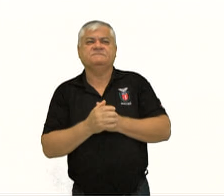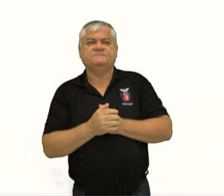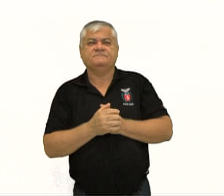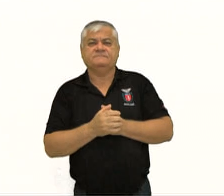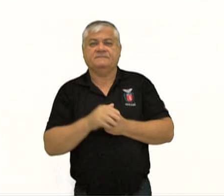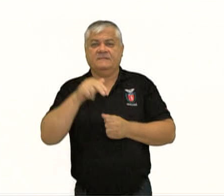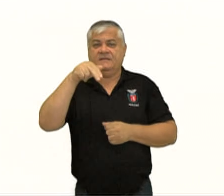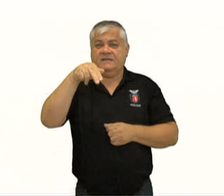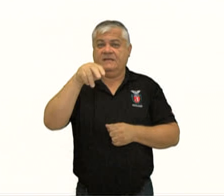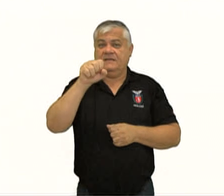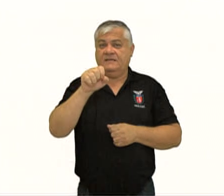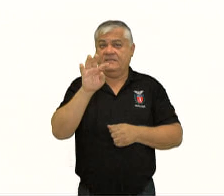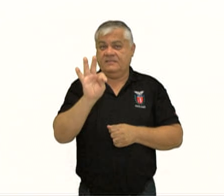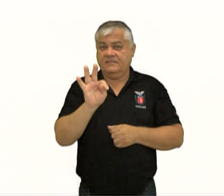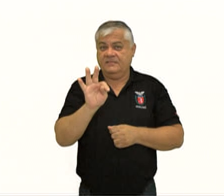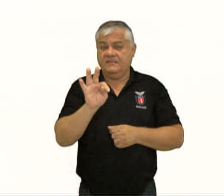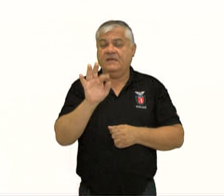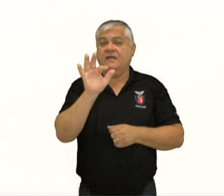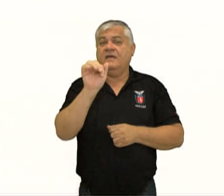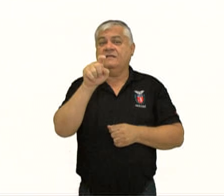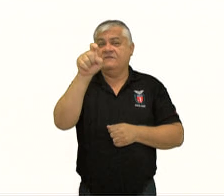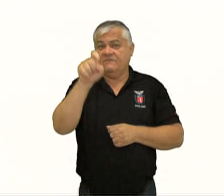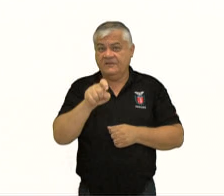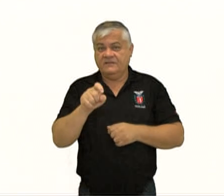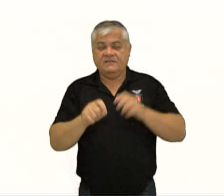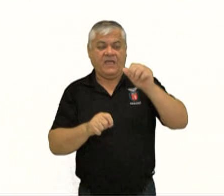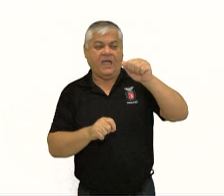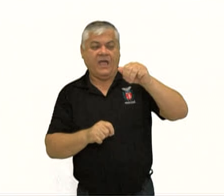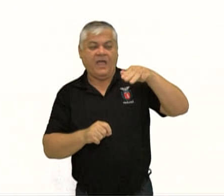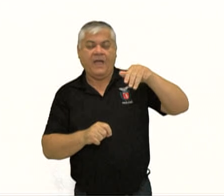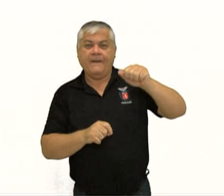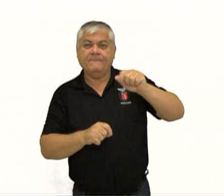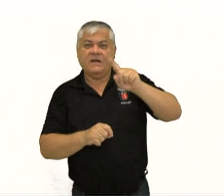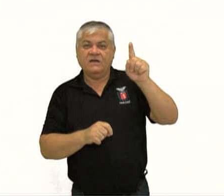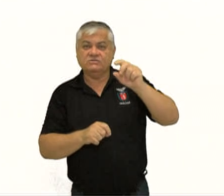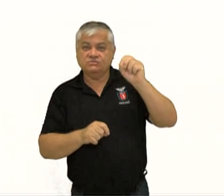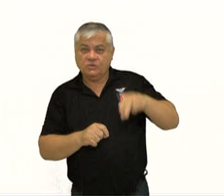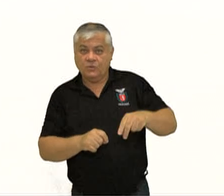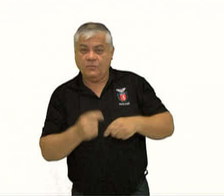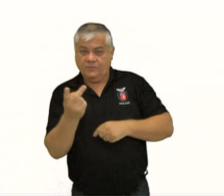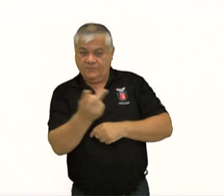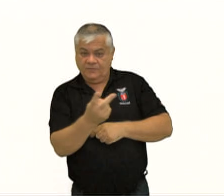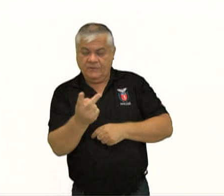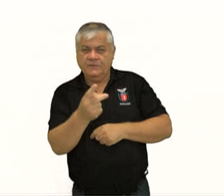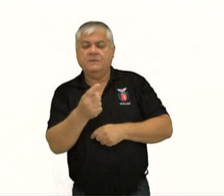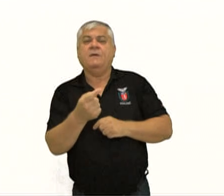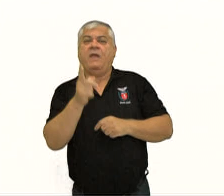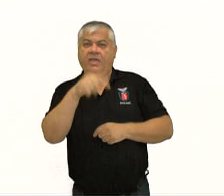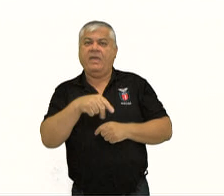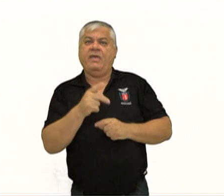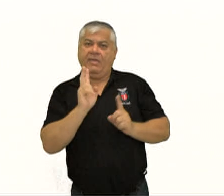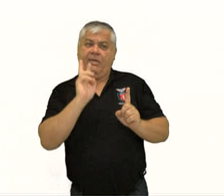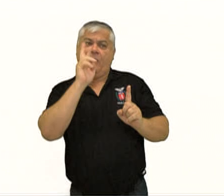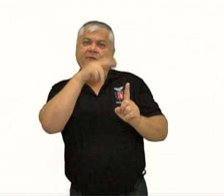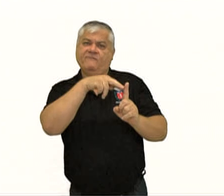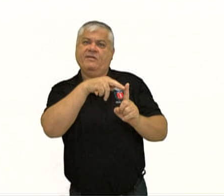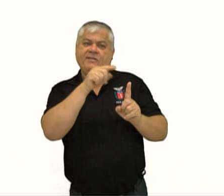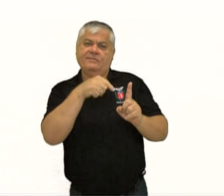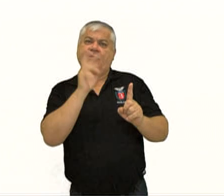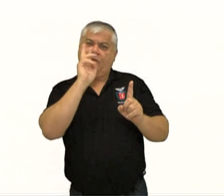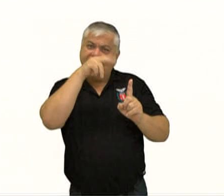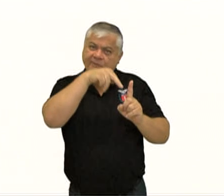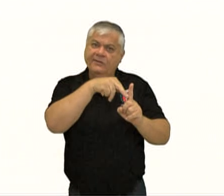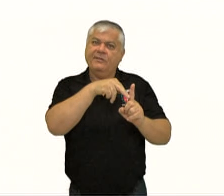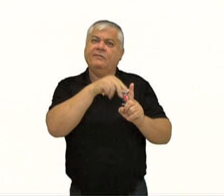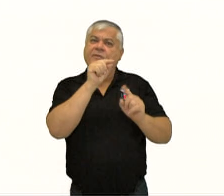Tanto Netflix quanto Amazon Prime Video continuam a ser referência na indústria de